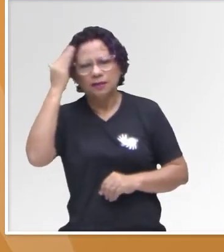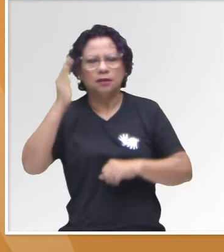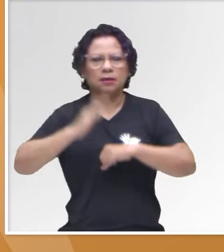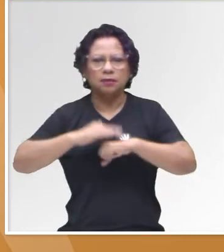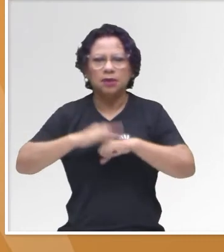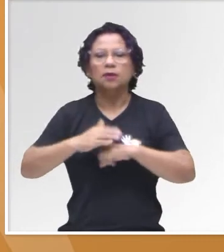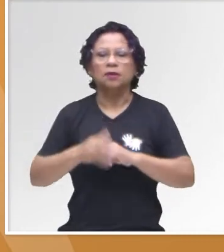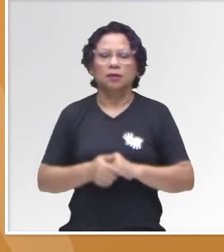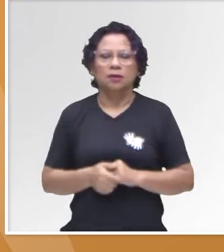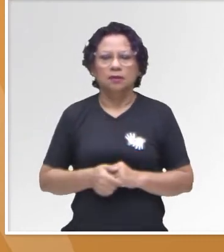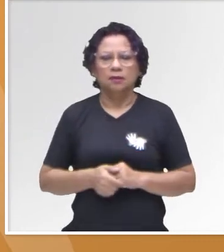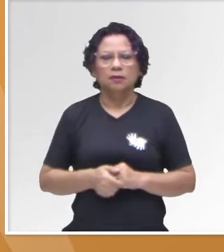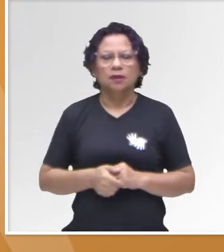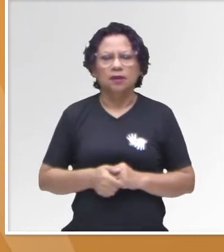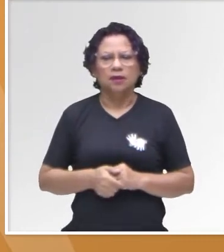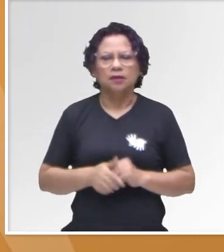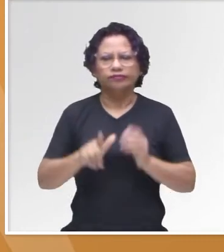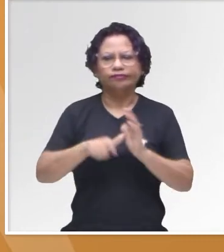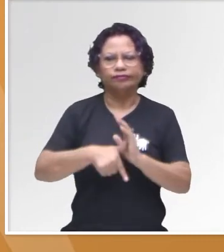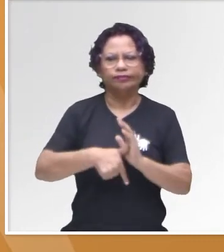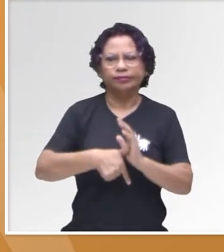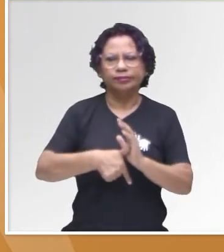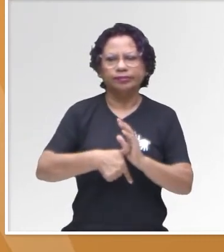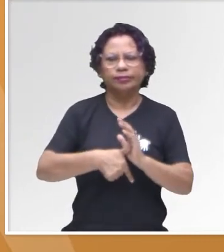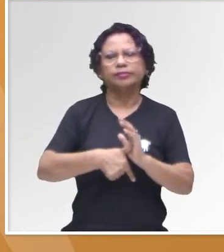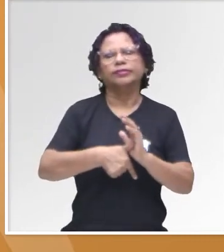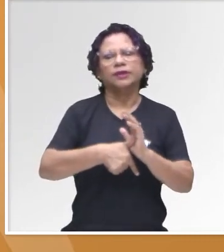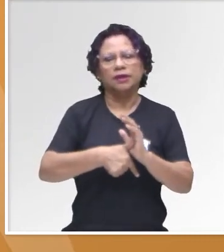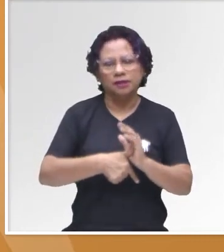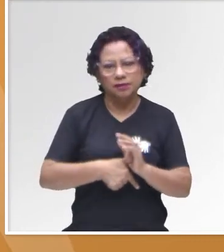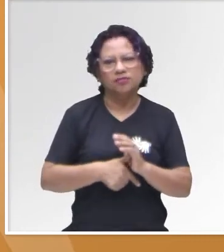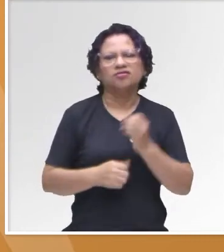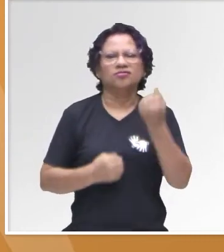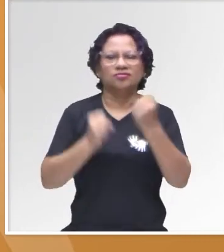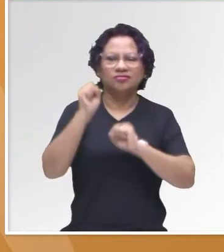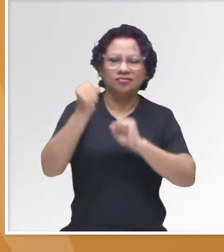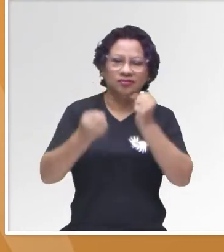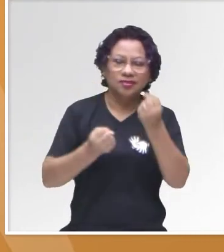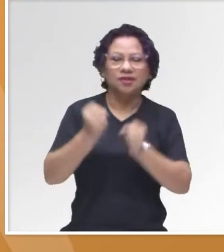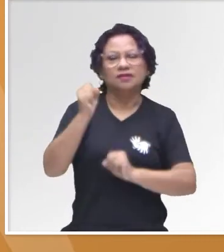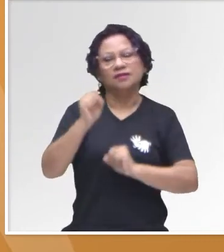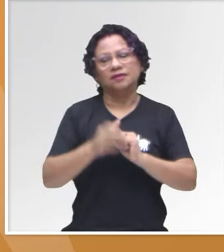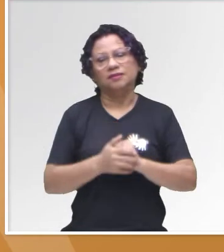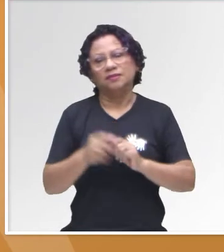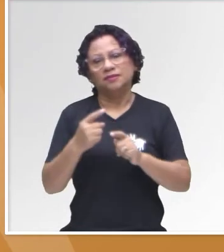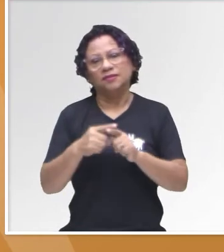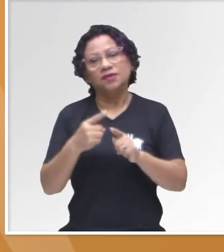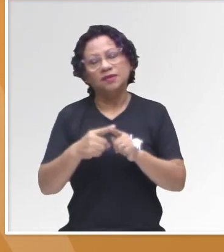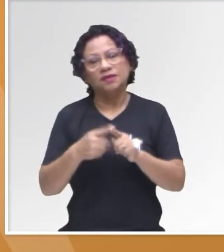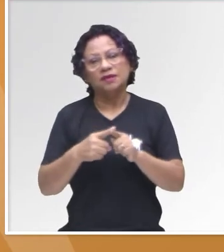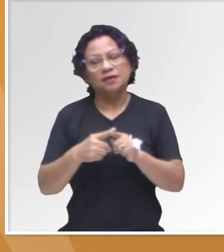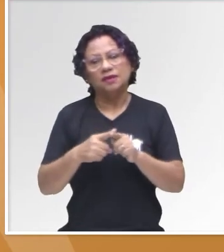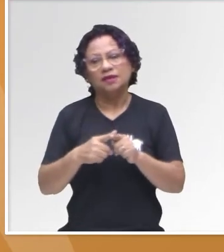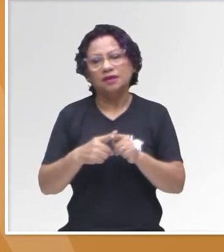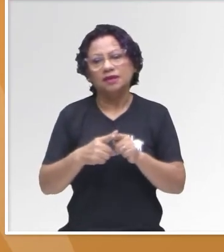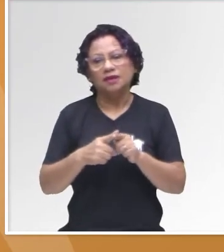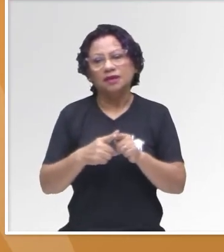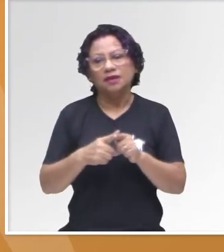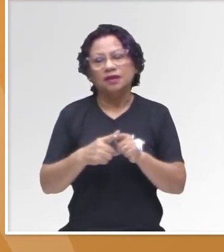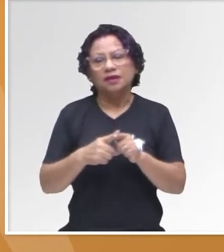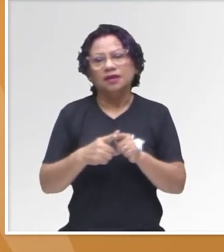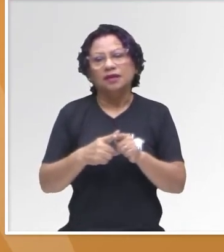um processo de industrialização mais tarde, né, muito depois ali do início da Revolução